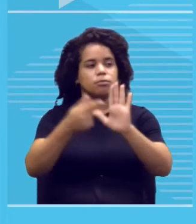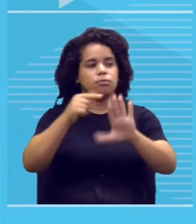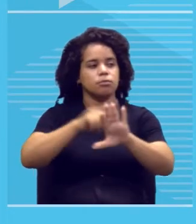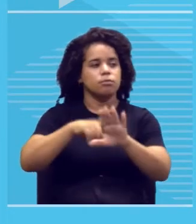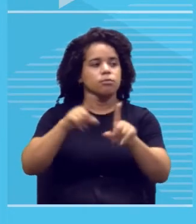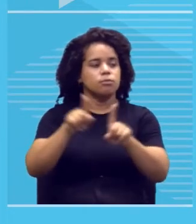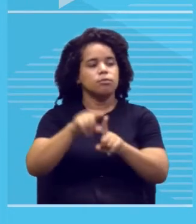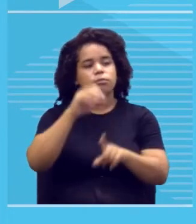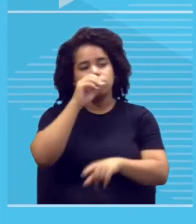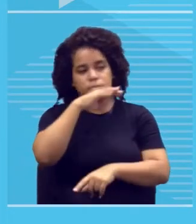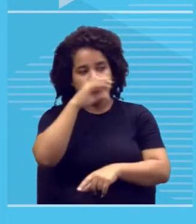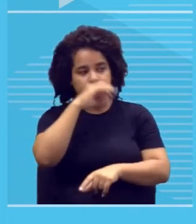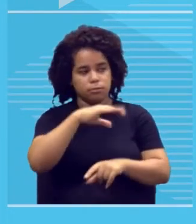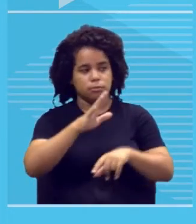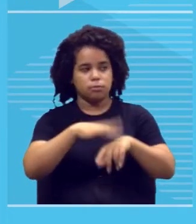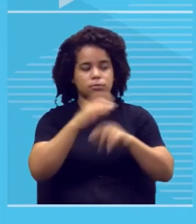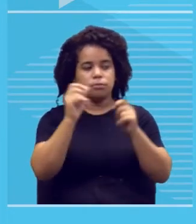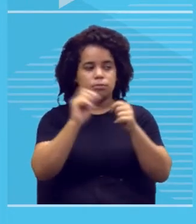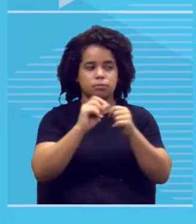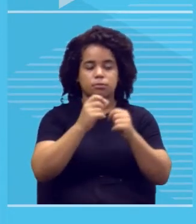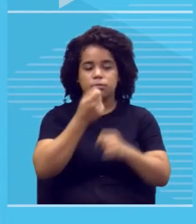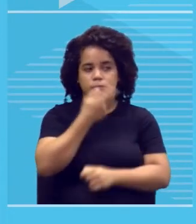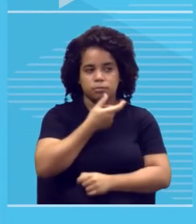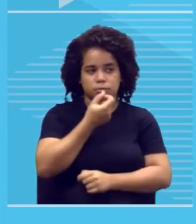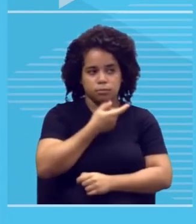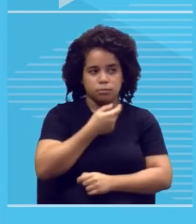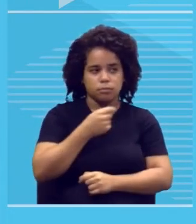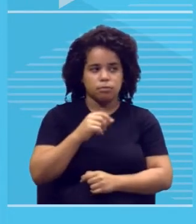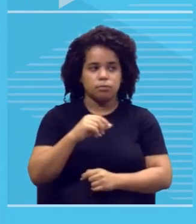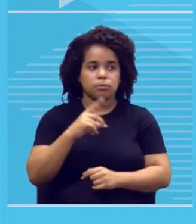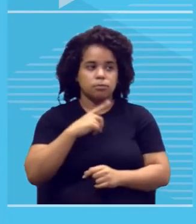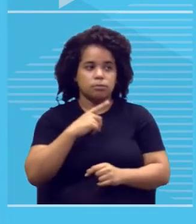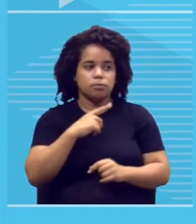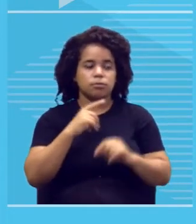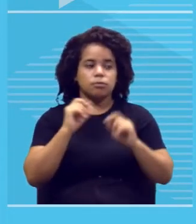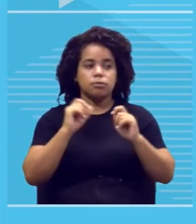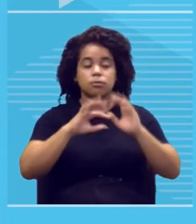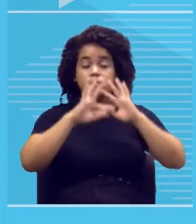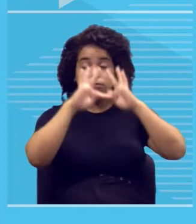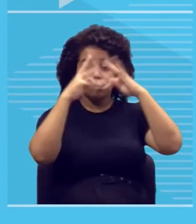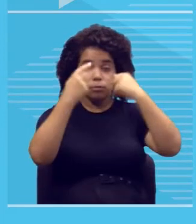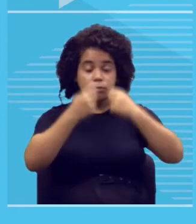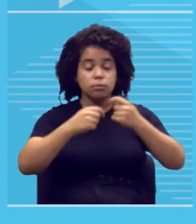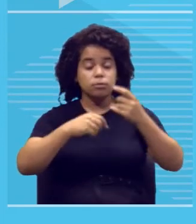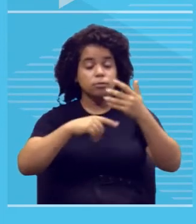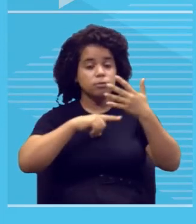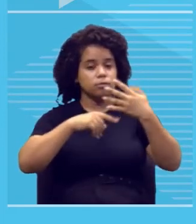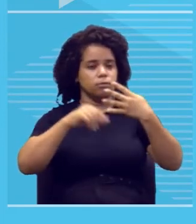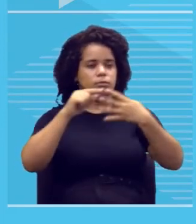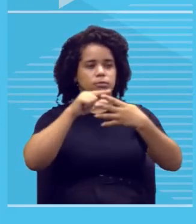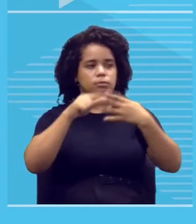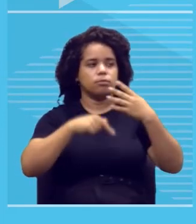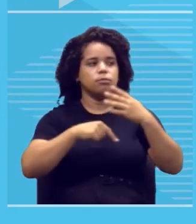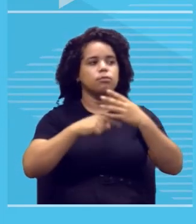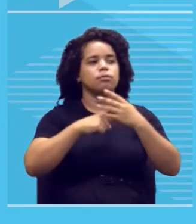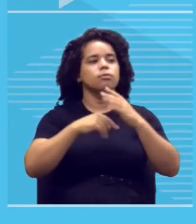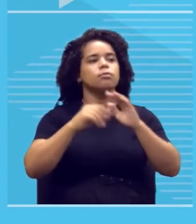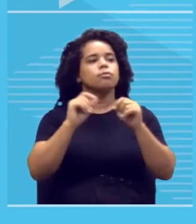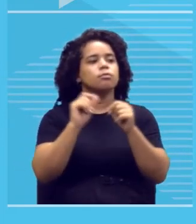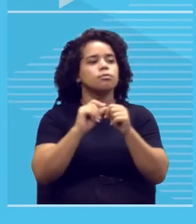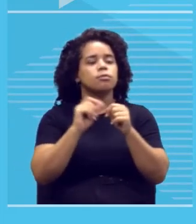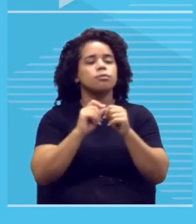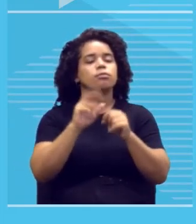cômico vamos analisar de um por um que que é essa é tudo isso é que ele usava para manter esse afastamento estranhamento